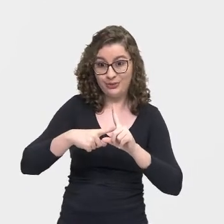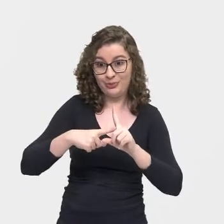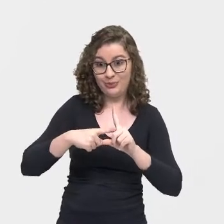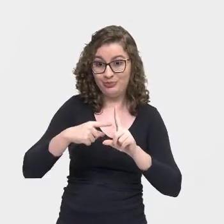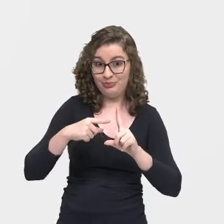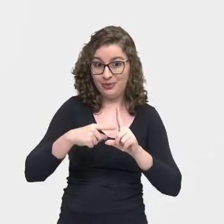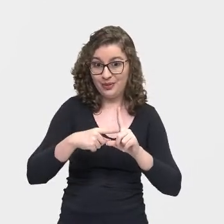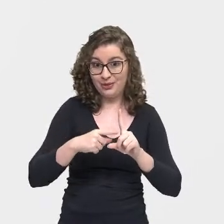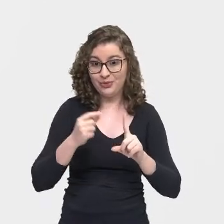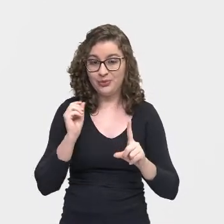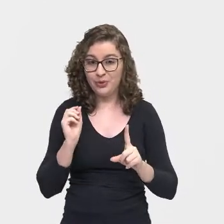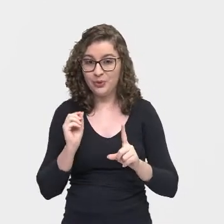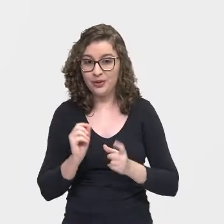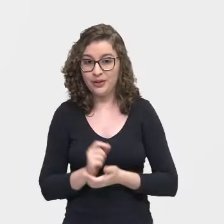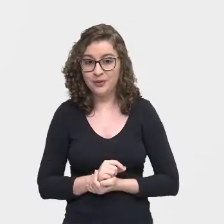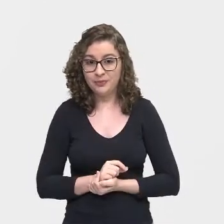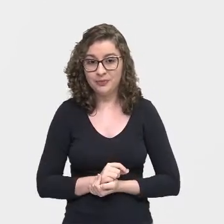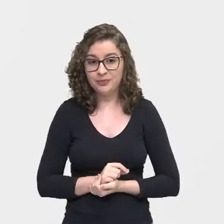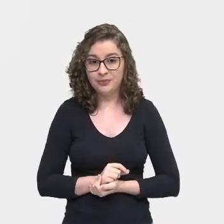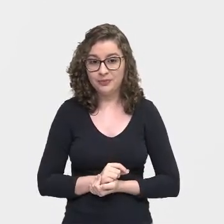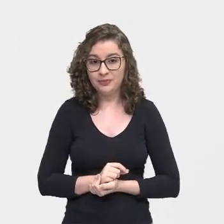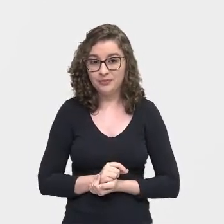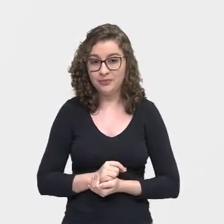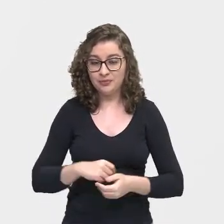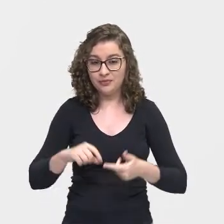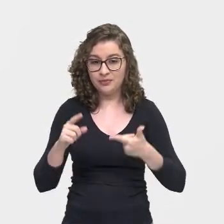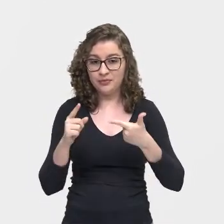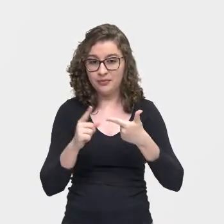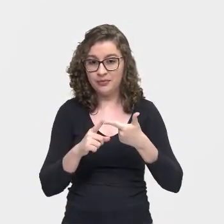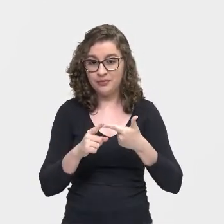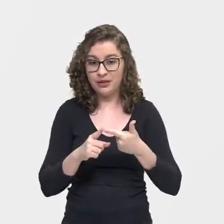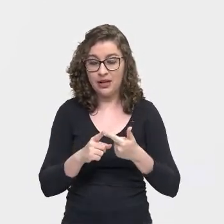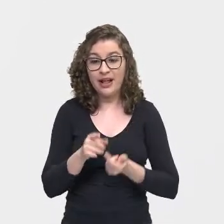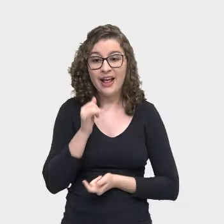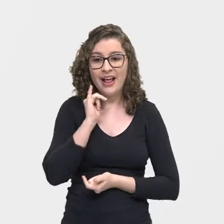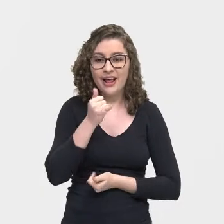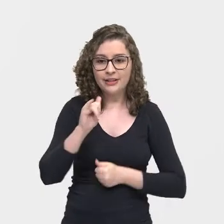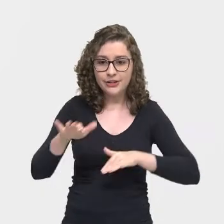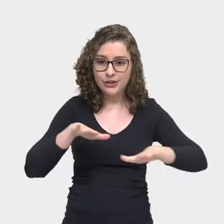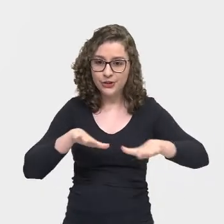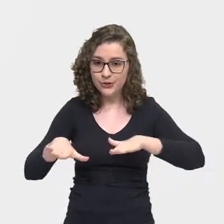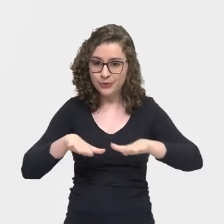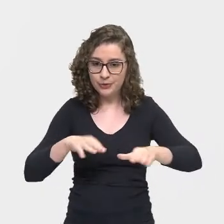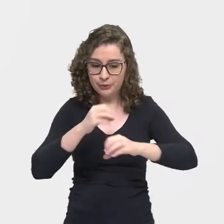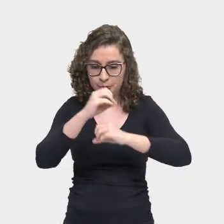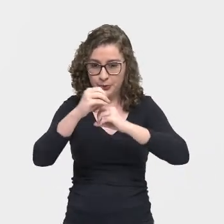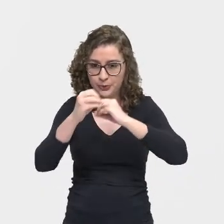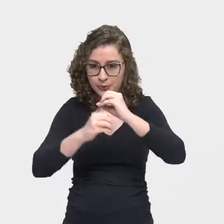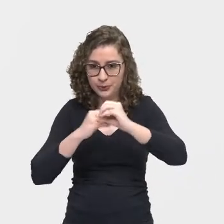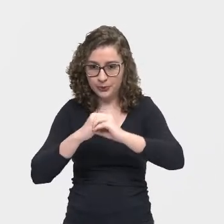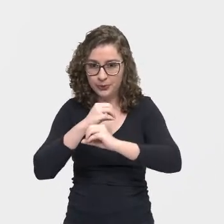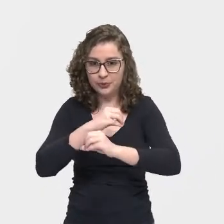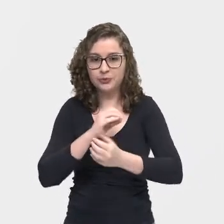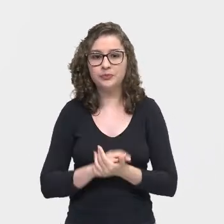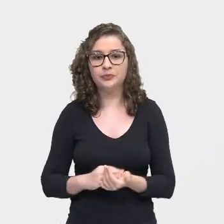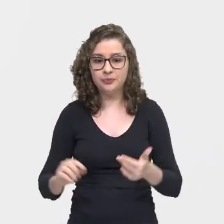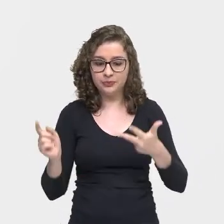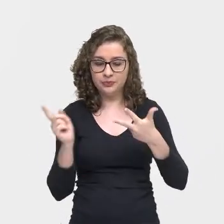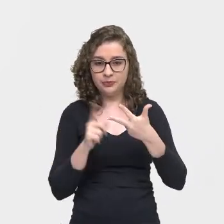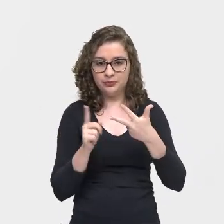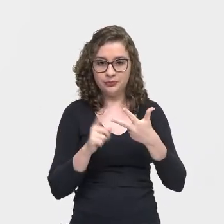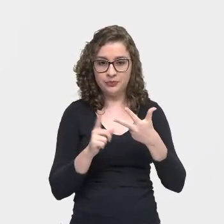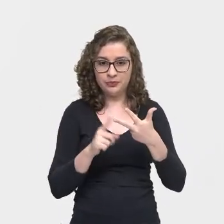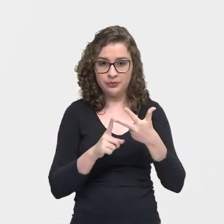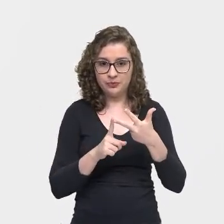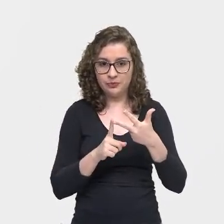temperatura, a gente vai ter, primeiro, mais energia cinética nas partículas, depois,